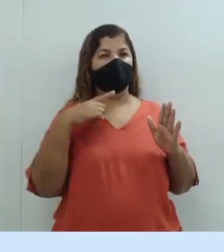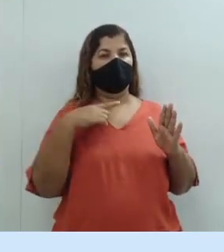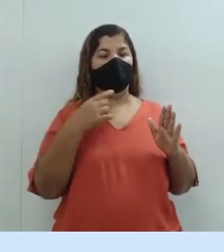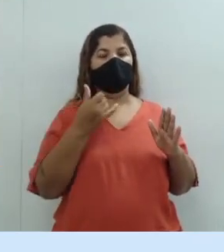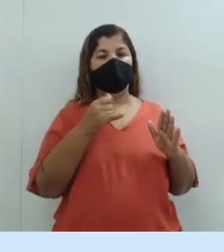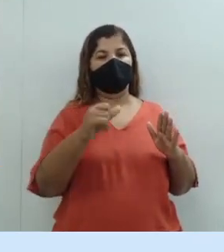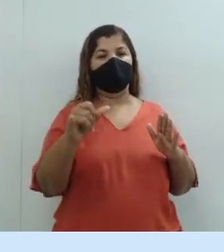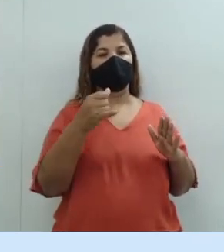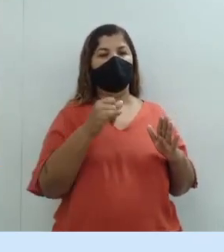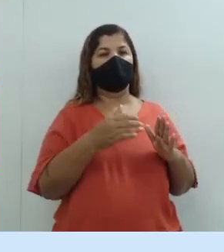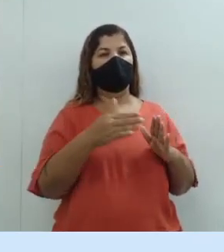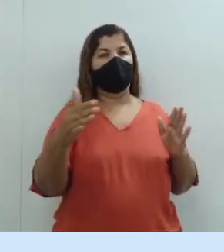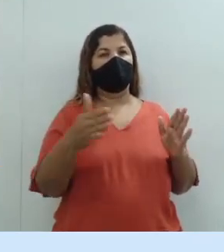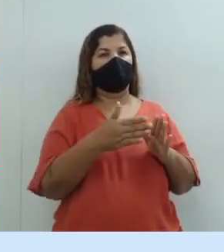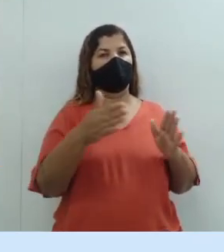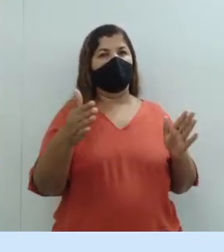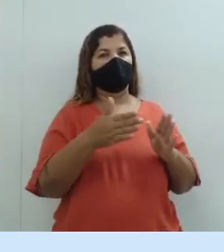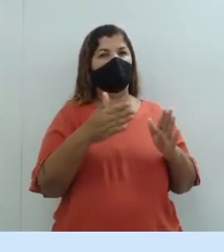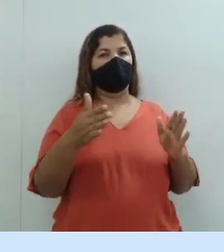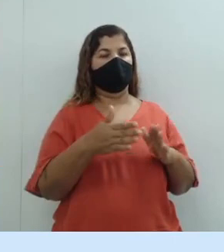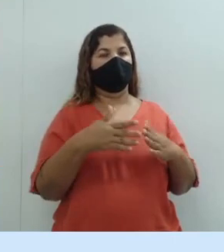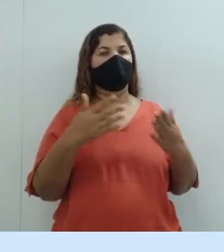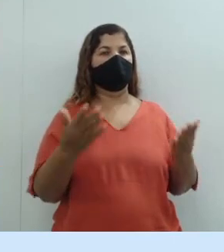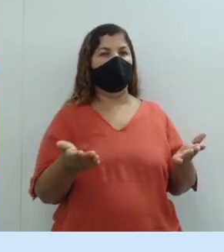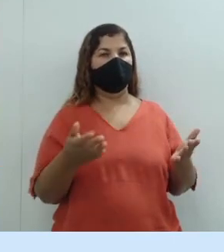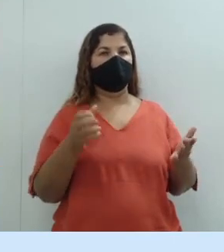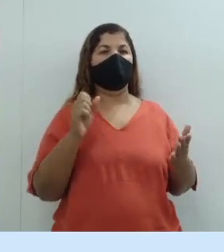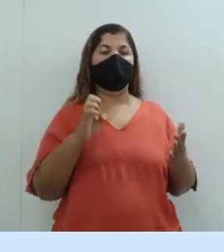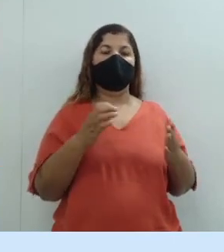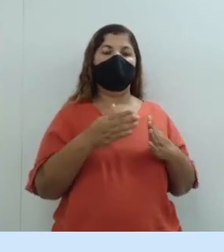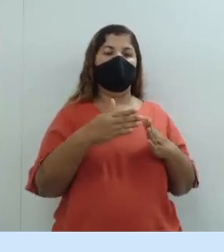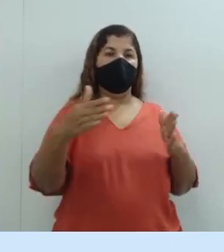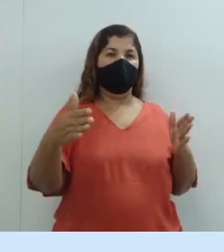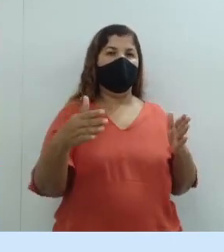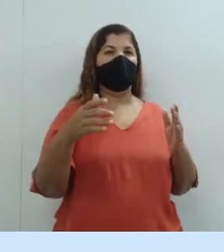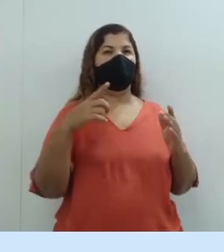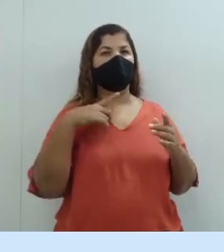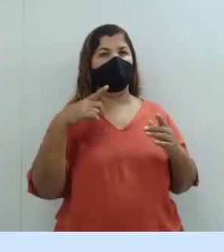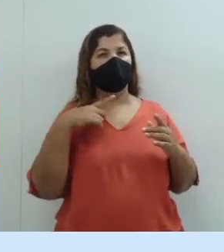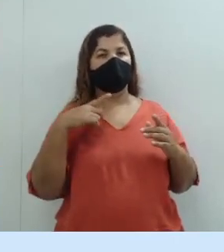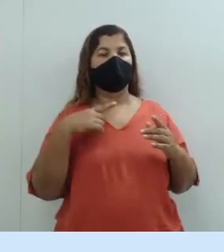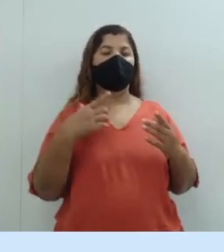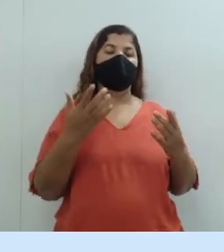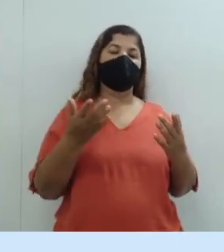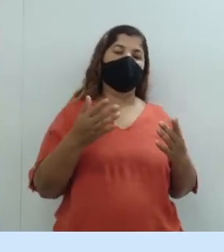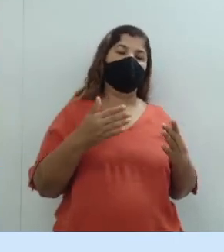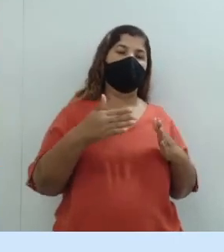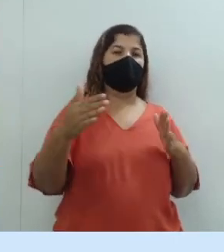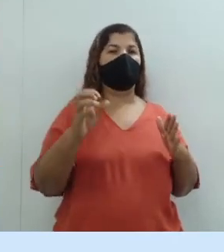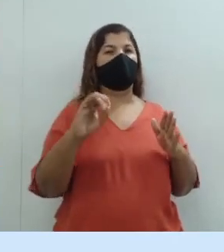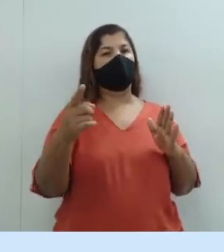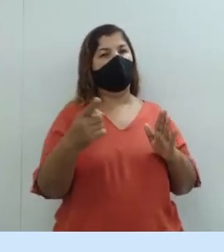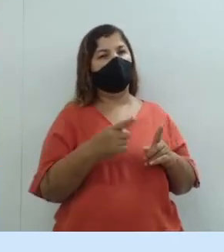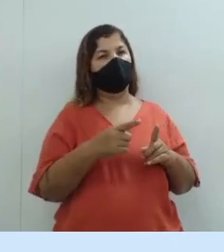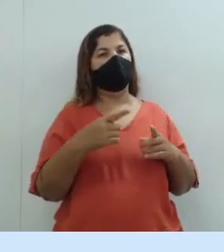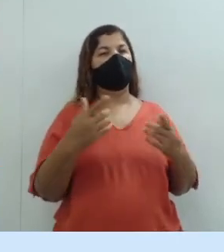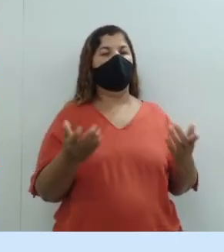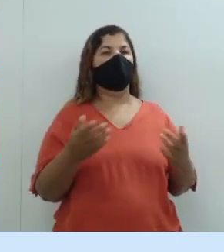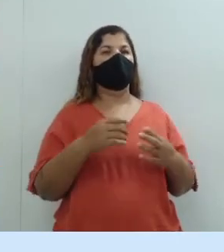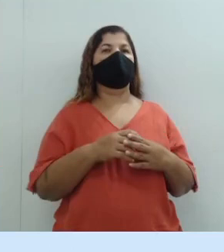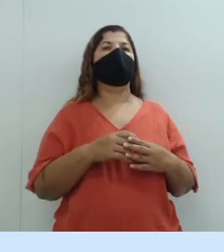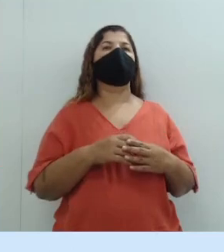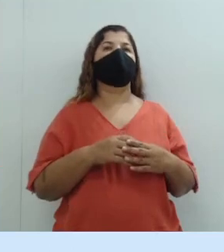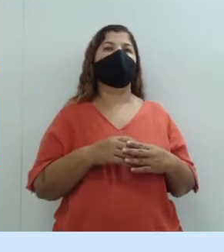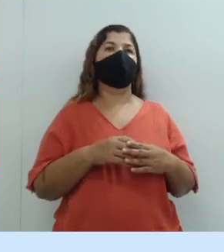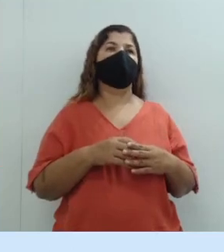ou menor. Se a área da seção transversal do meu condutor for maior, eu vou ter uma resistência maior ou menor. Aí o exemplo que eu dou é o